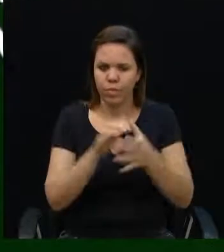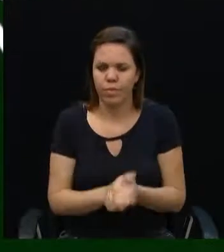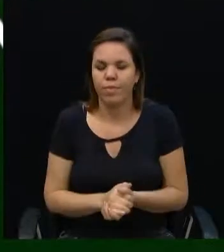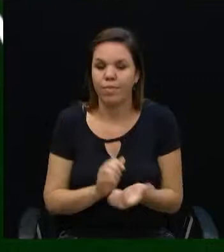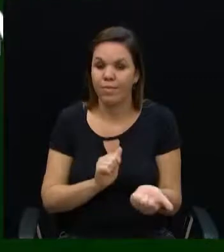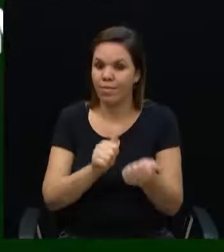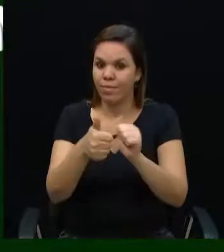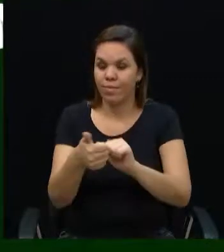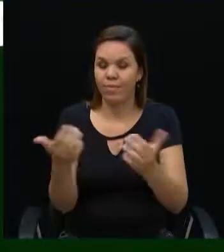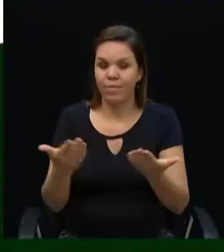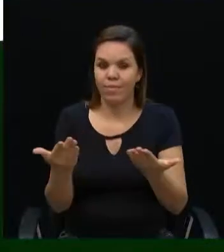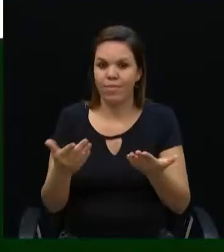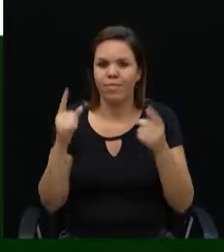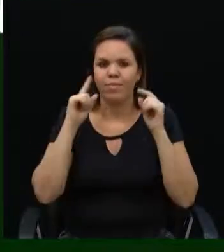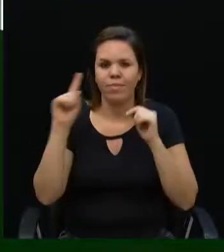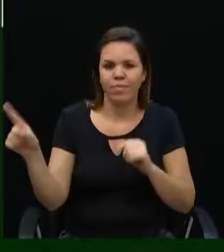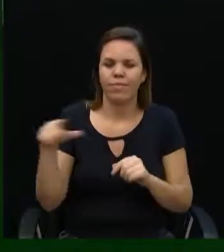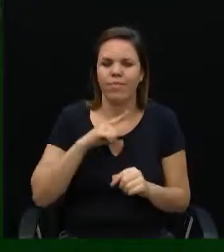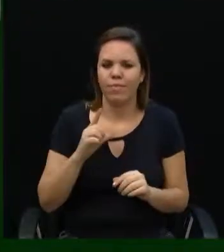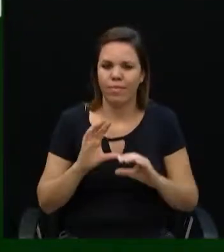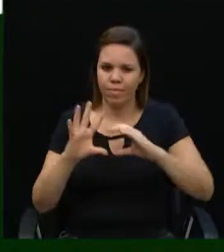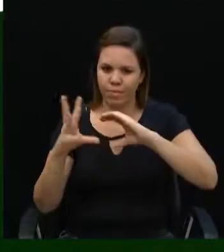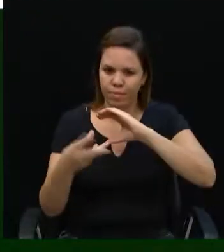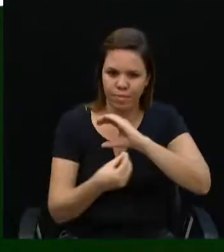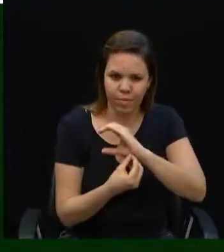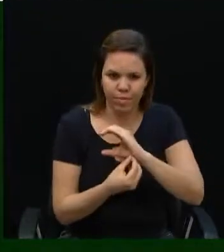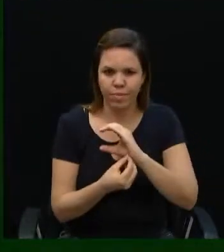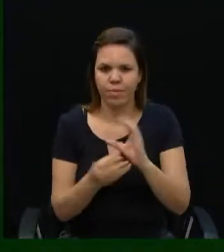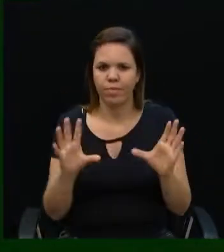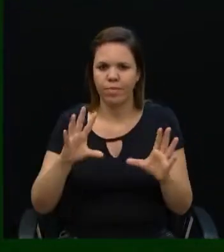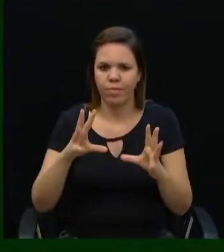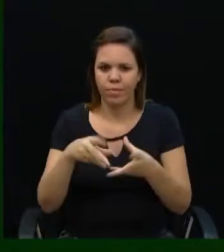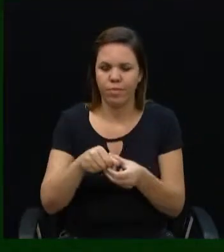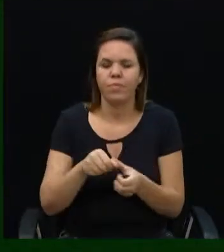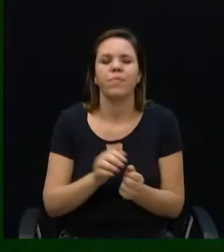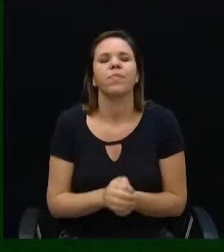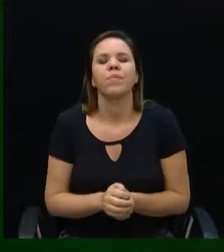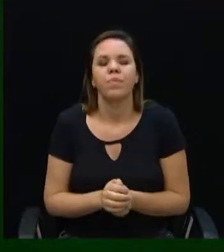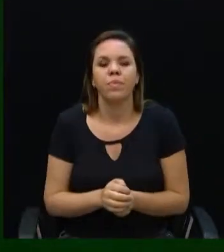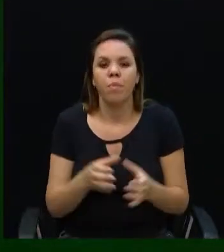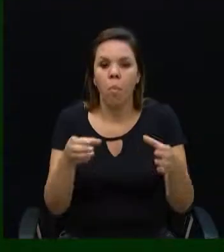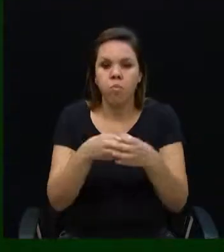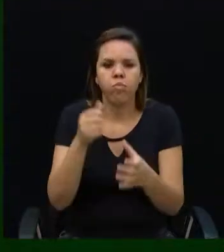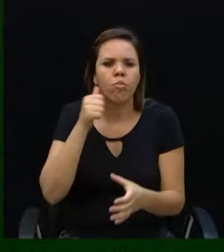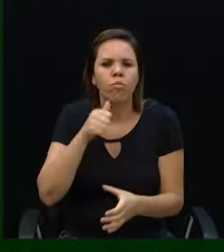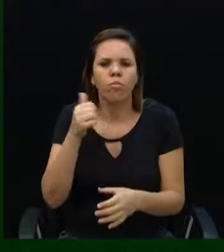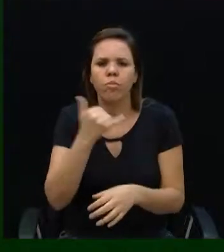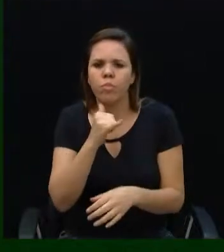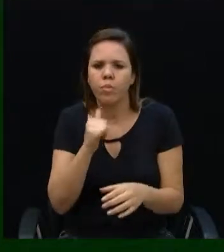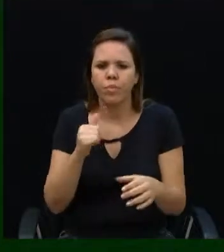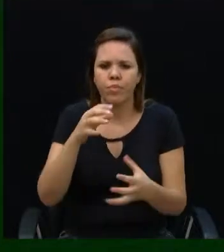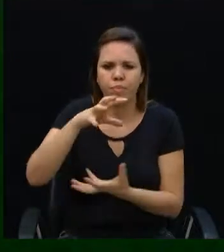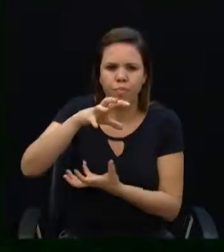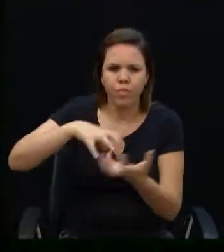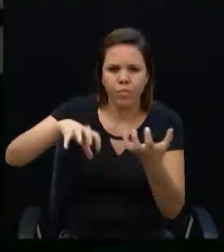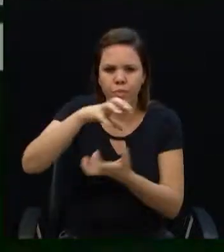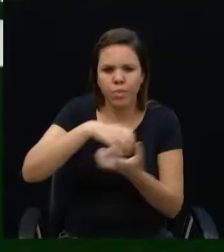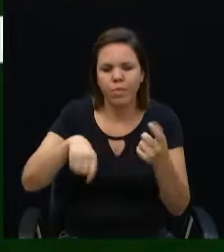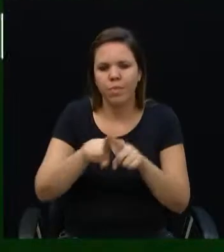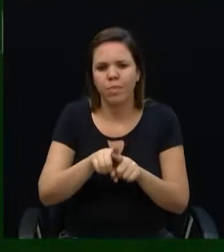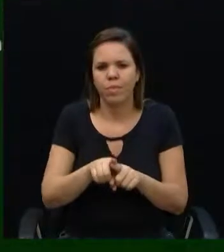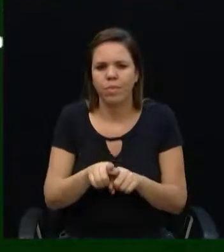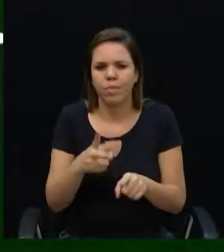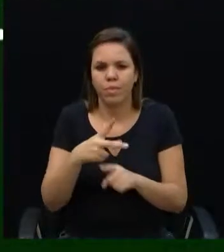E no esporte, hoje é dia de Copa do Mundo. Seleção brasileira feminina enfrenta a Itália para se classificar.